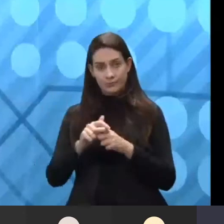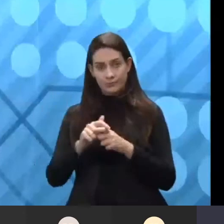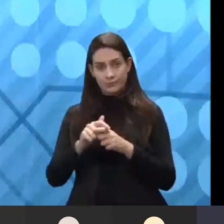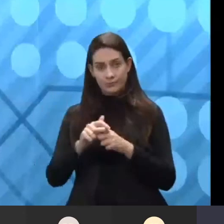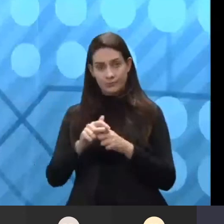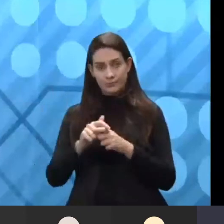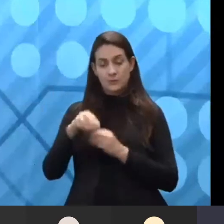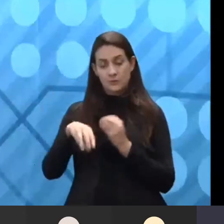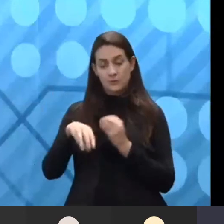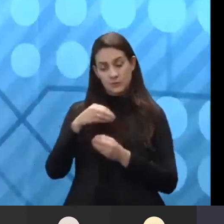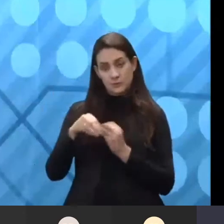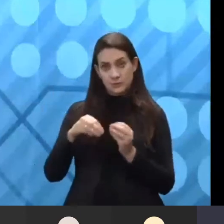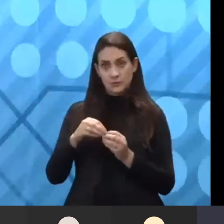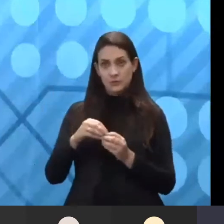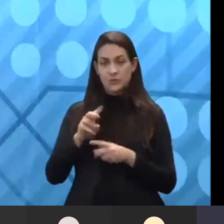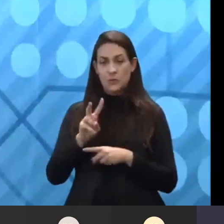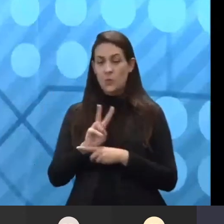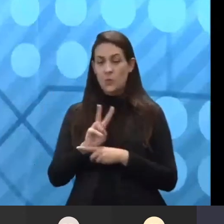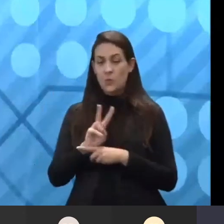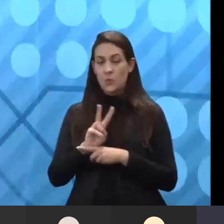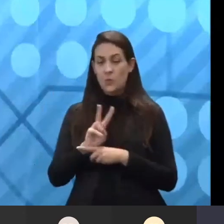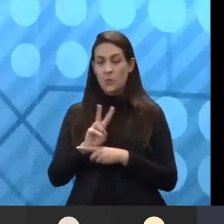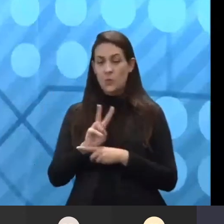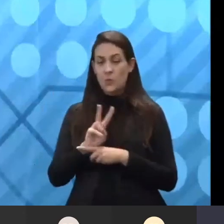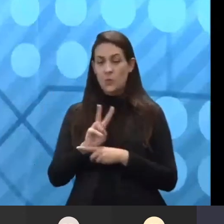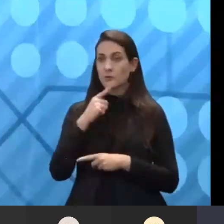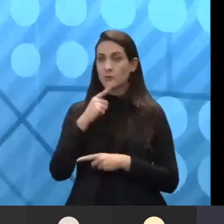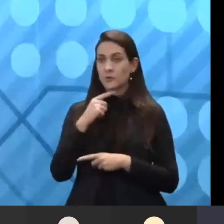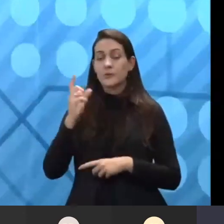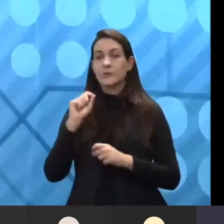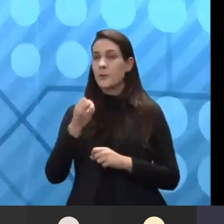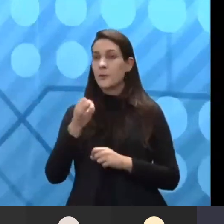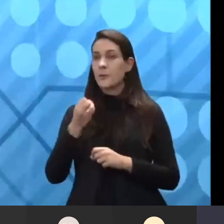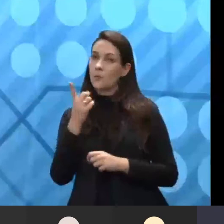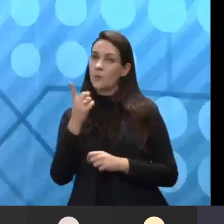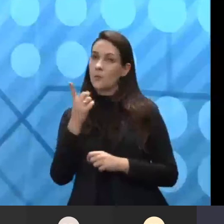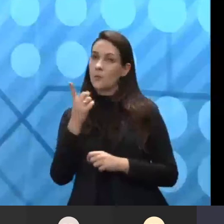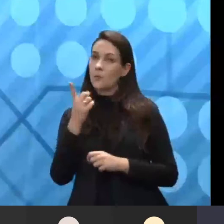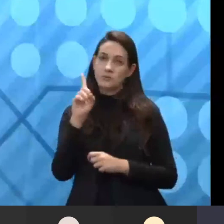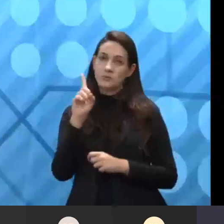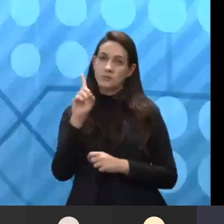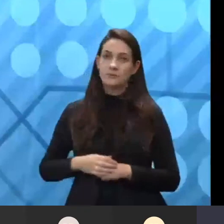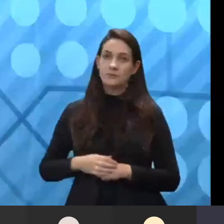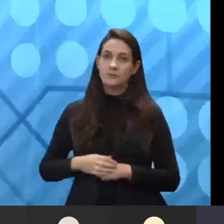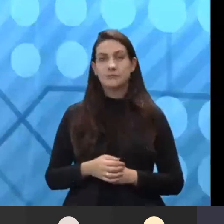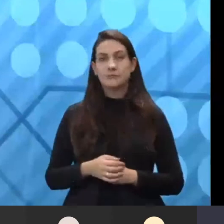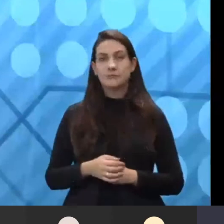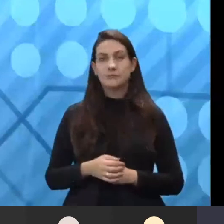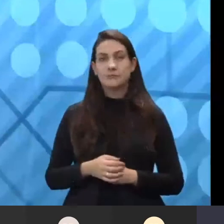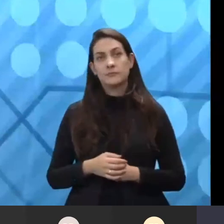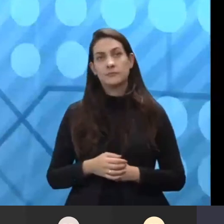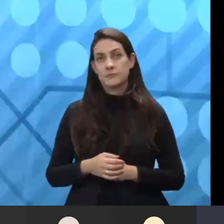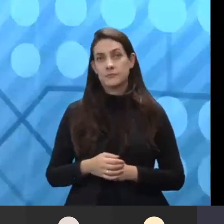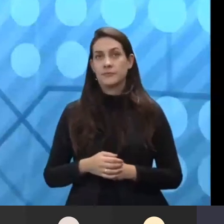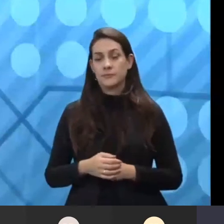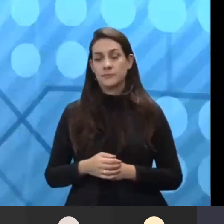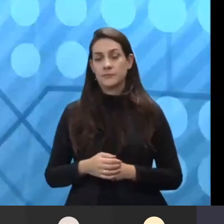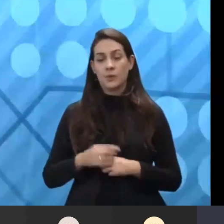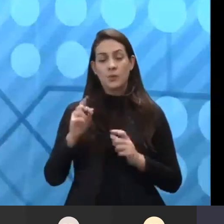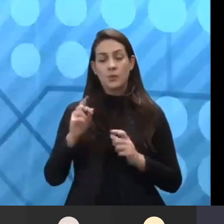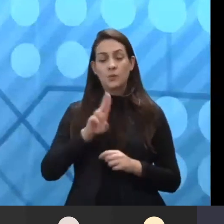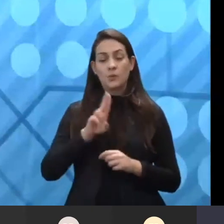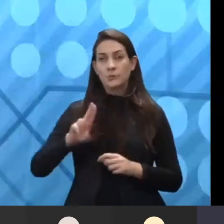difundir e não controlar, quer dizer que ele não é eficaz, ele não é um bom antisséptico ou não é um bom desinfetante para